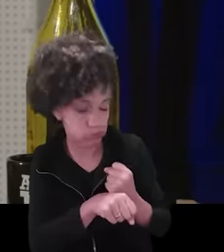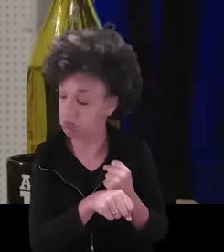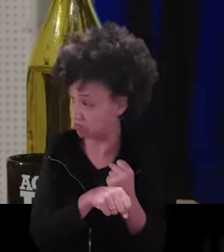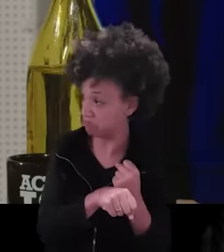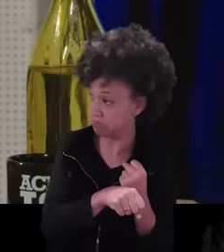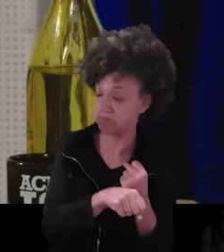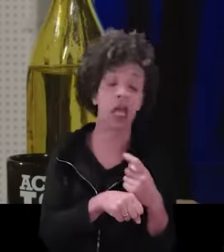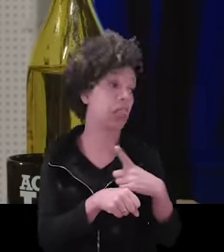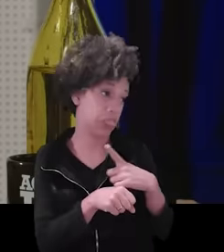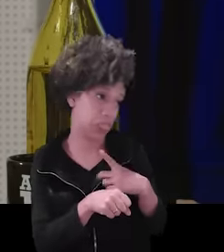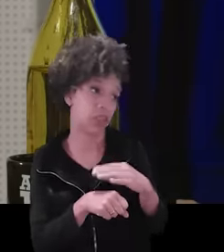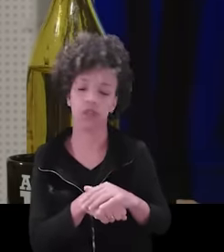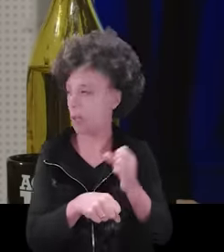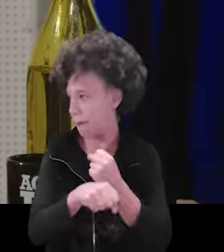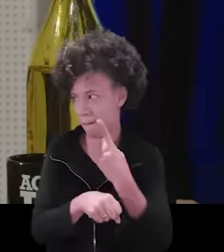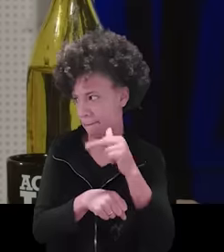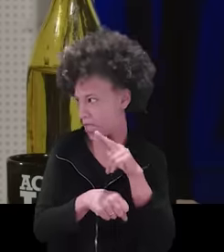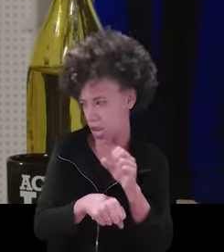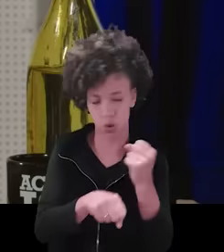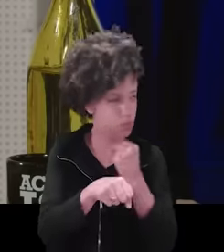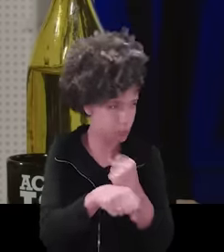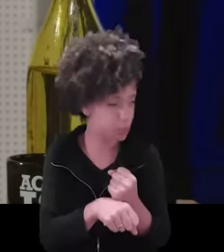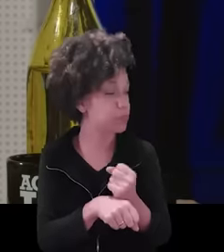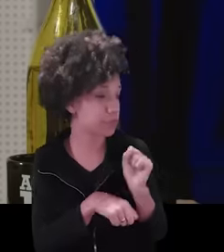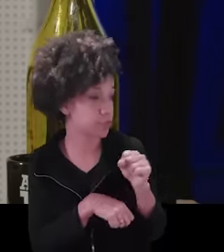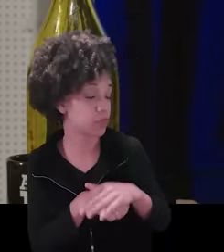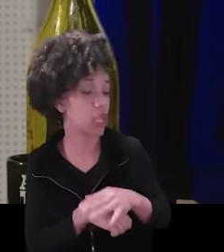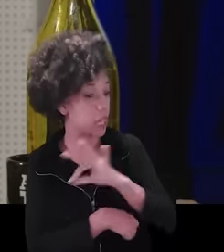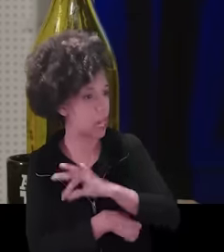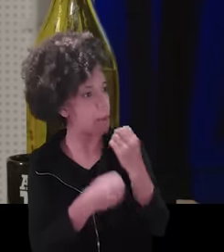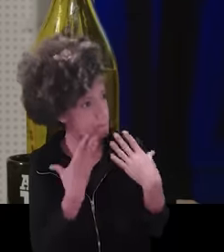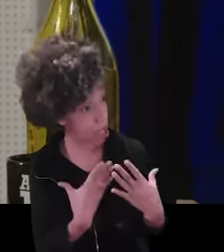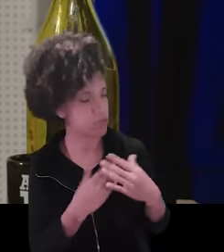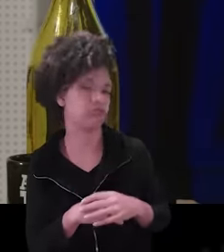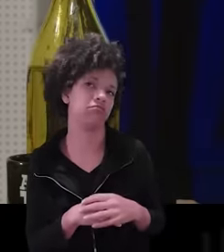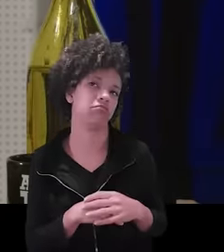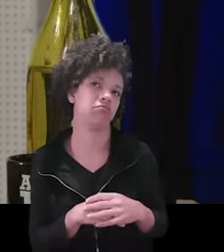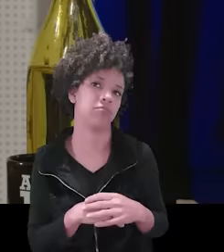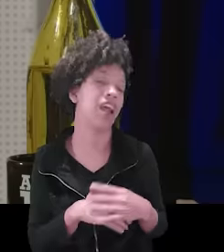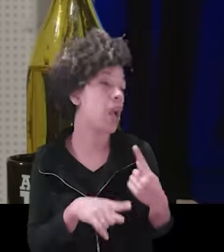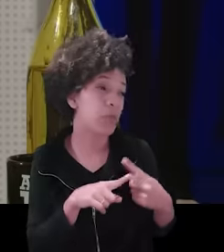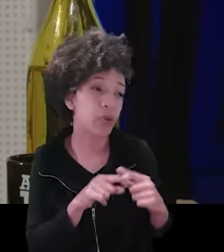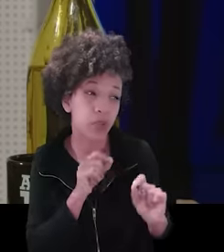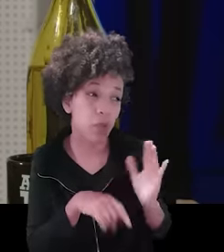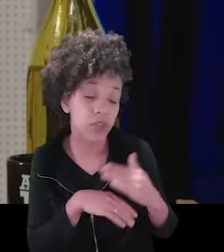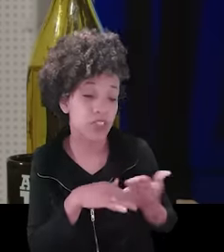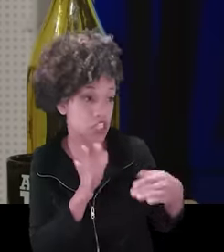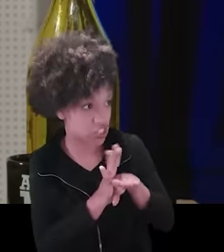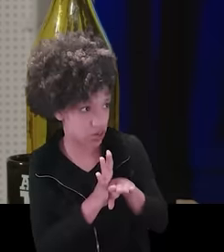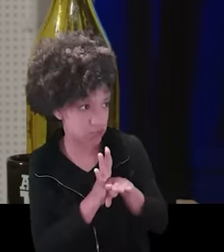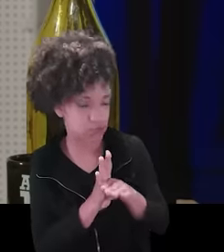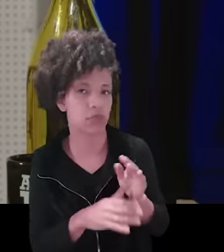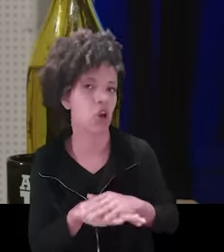tem muito muito o verão pedreiro e estamos que ganham bem né E no é é porque assim